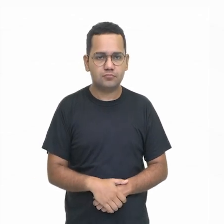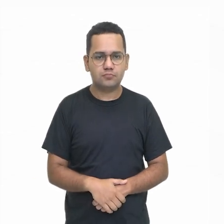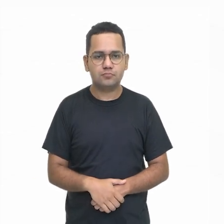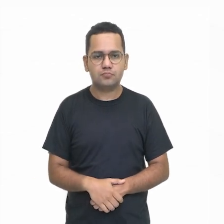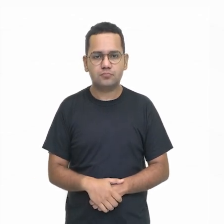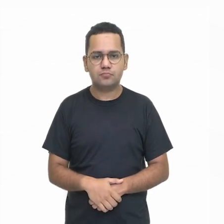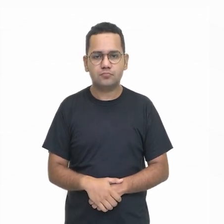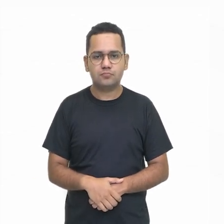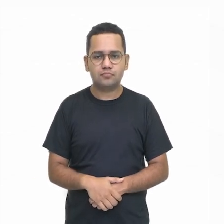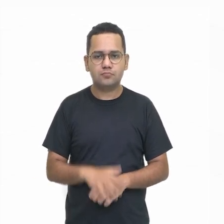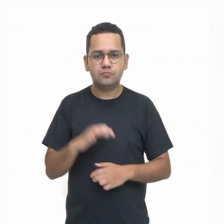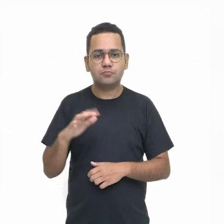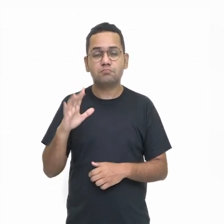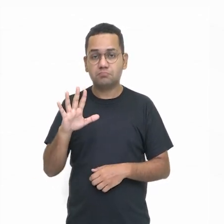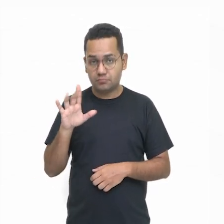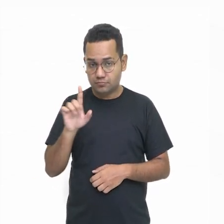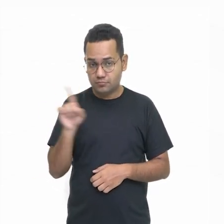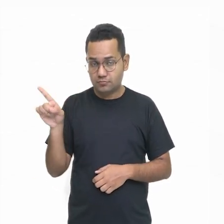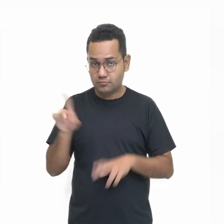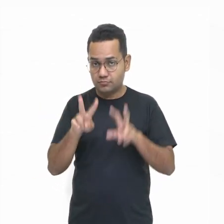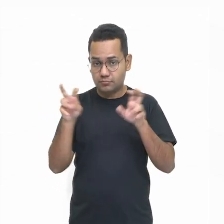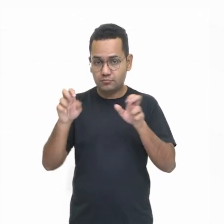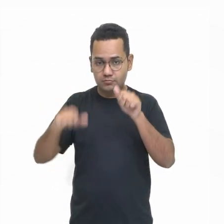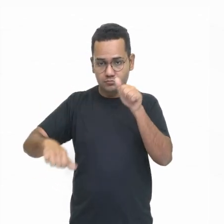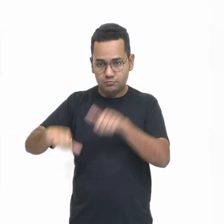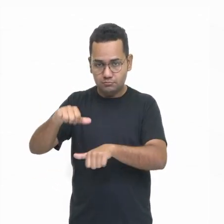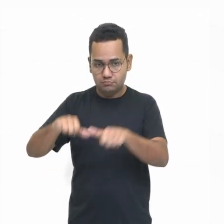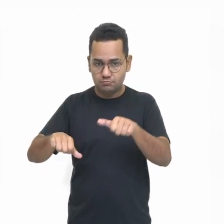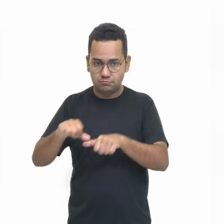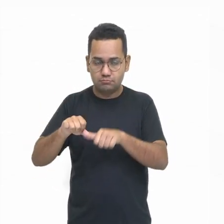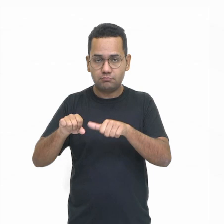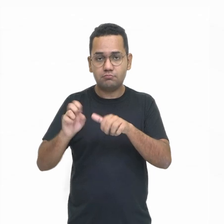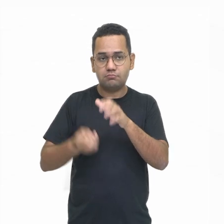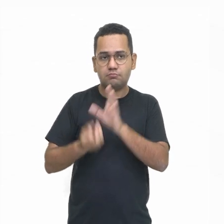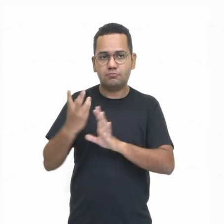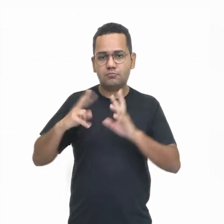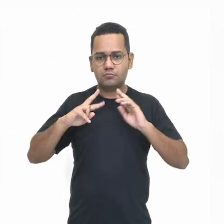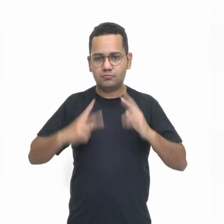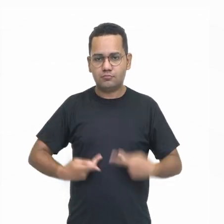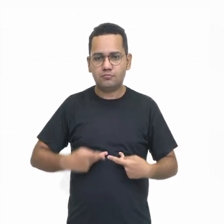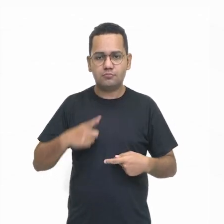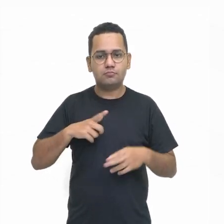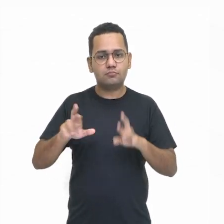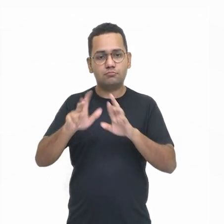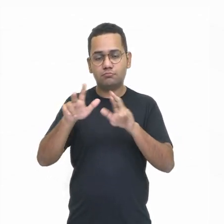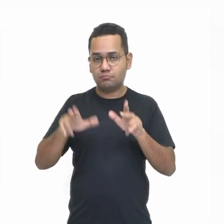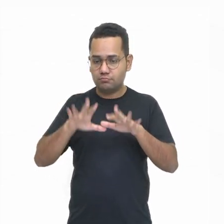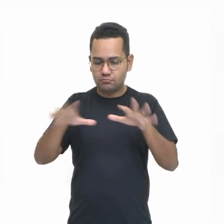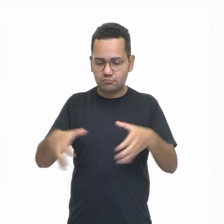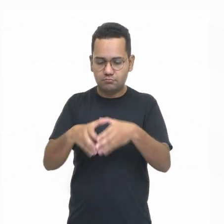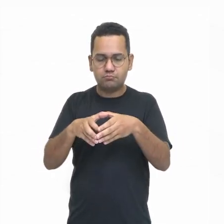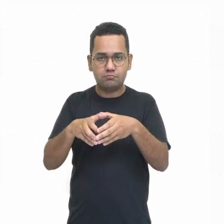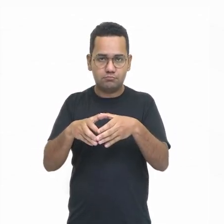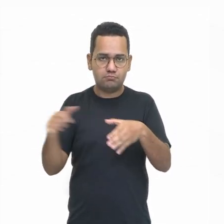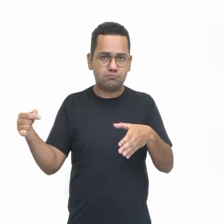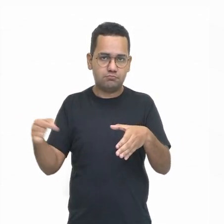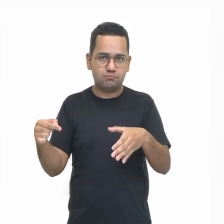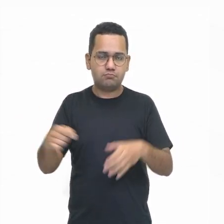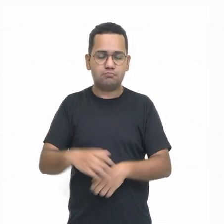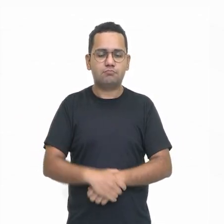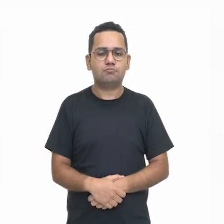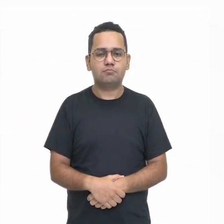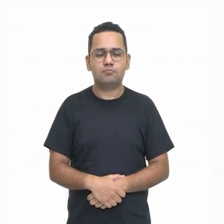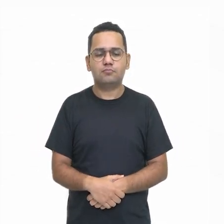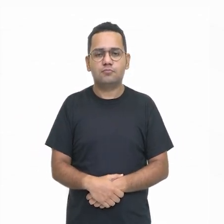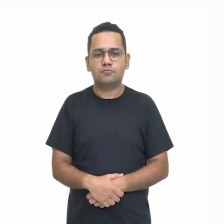ao processo de mudanças que originou os seres humanos e os diferenciou como espécie. E